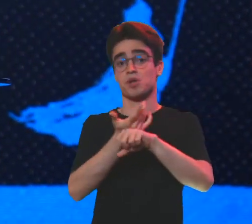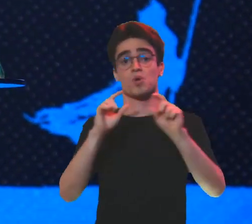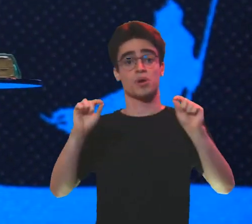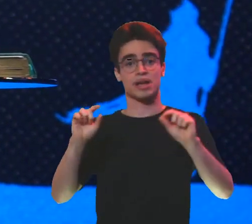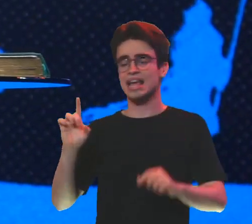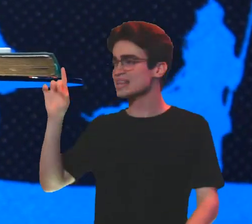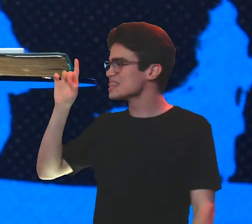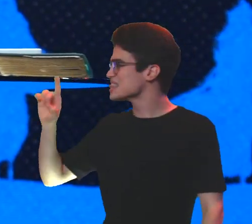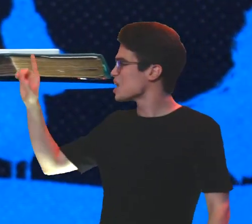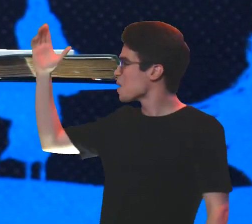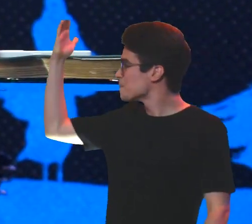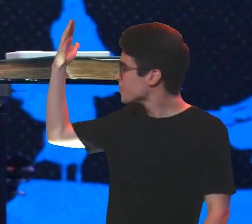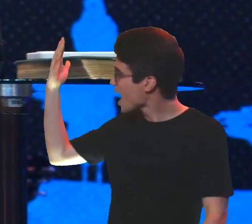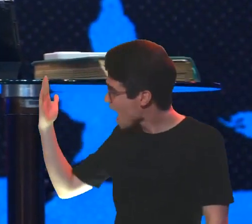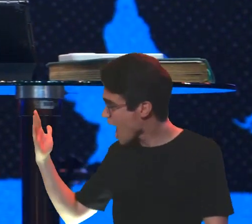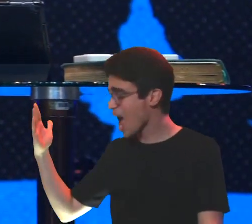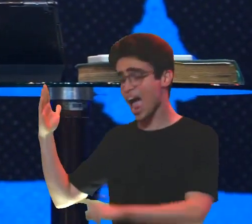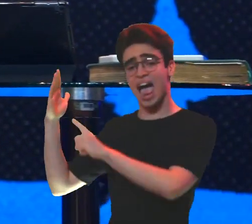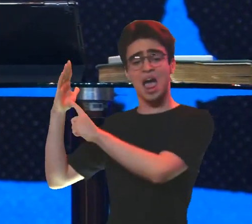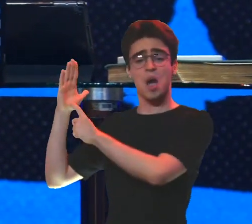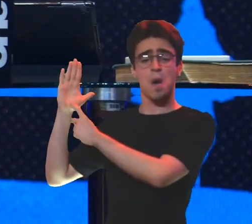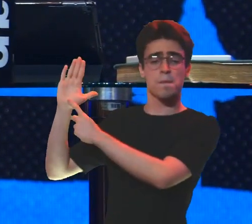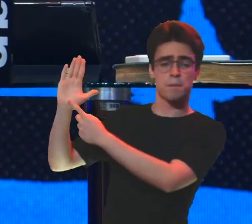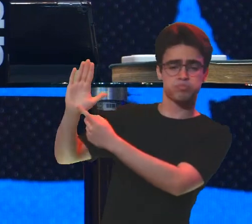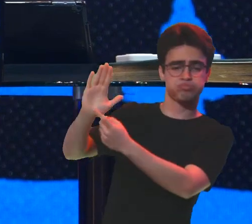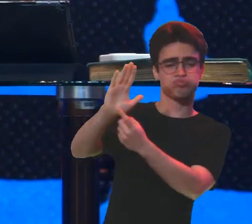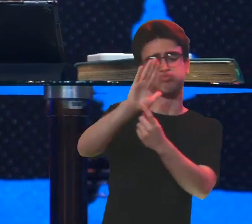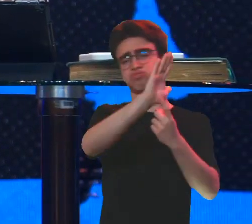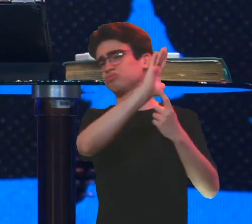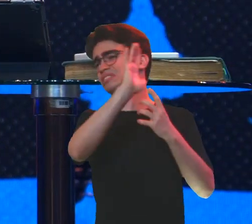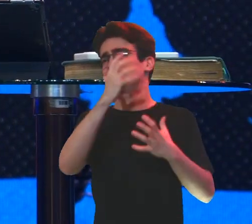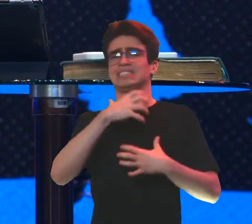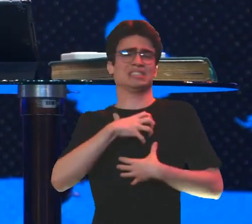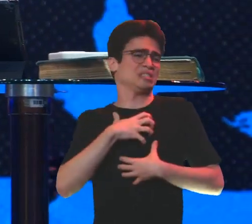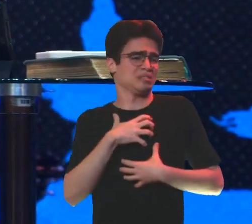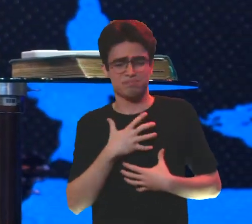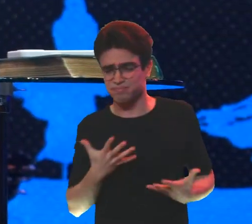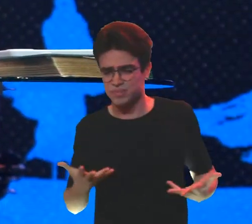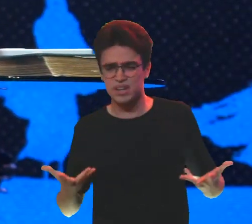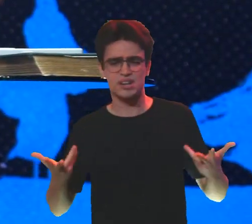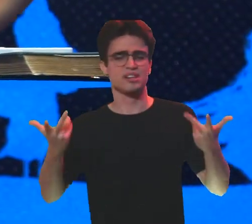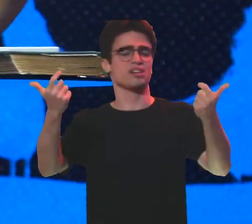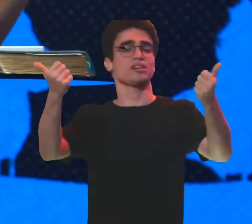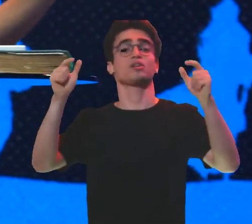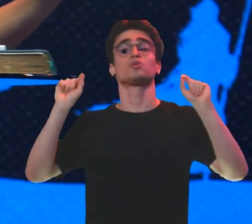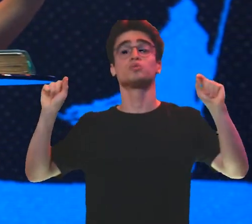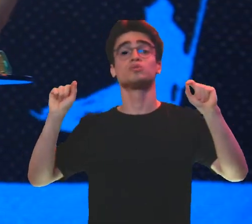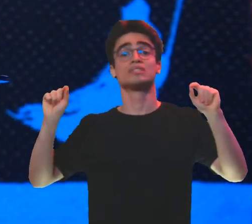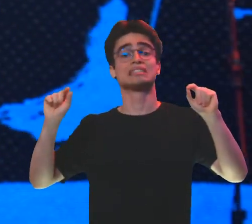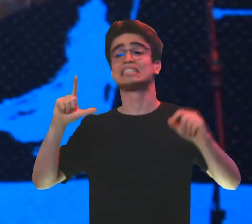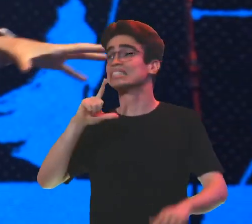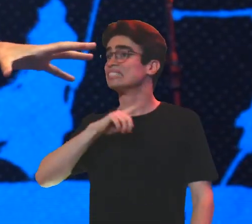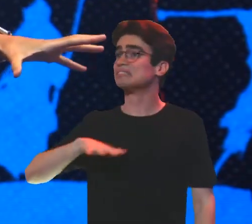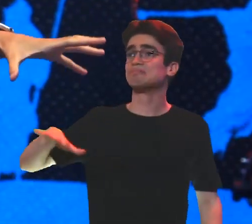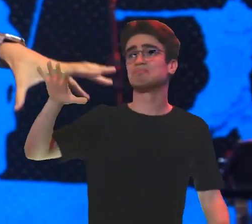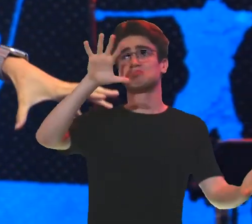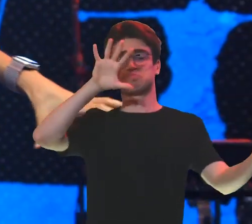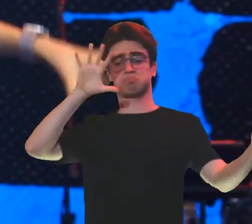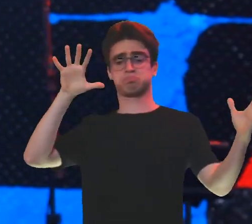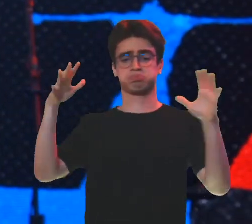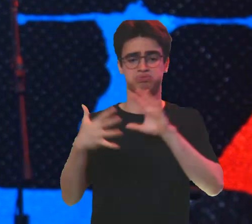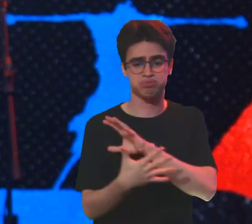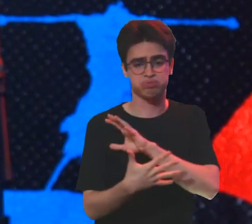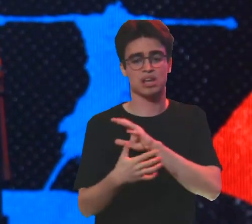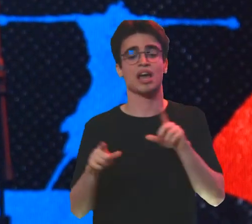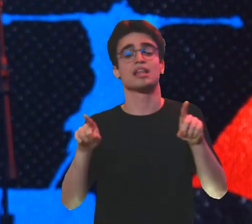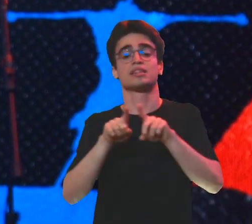de Deus, ela se manifesta de uma forma tão grande em um lugar que muda completamente a atmosfera